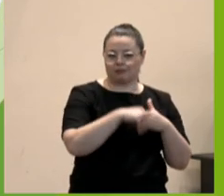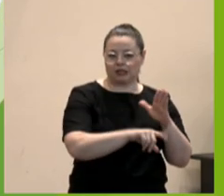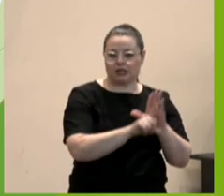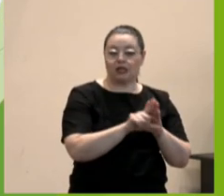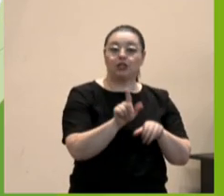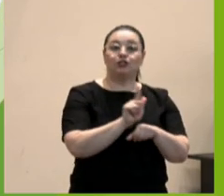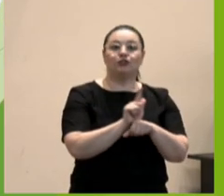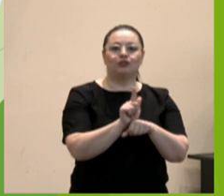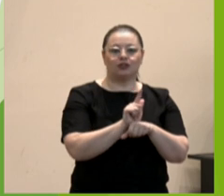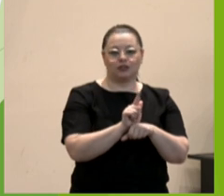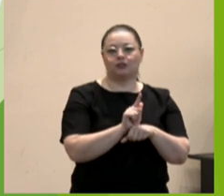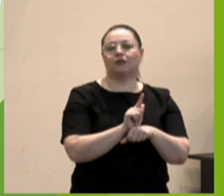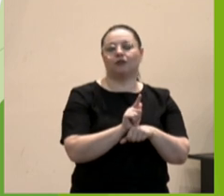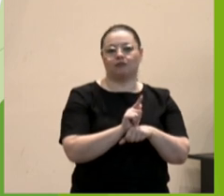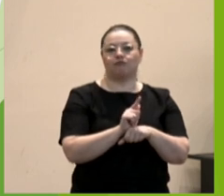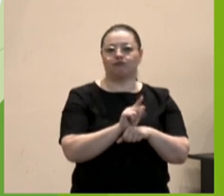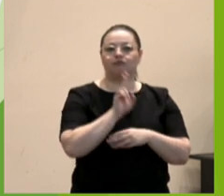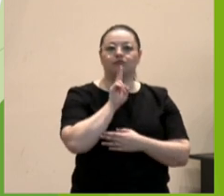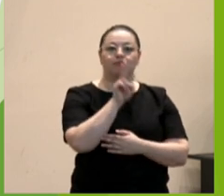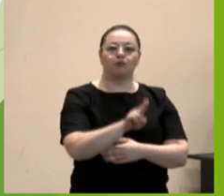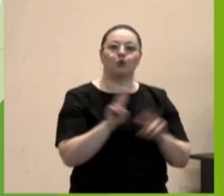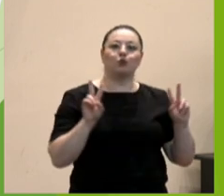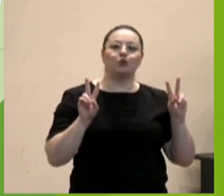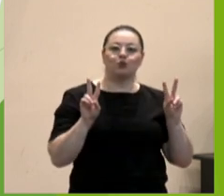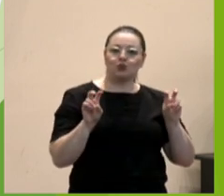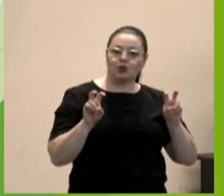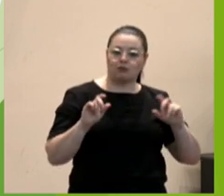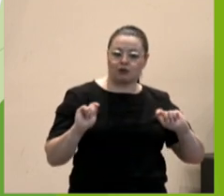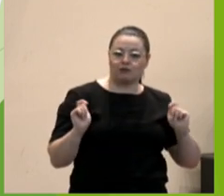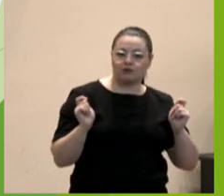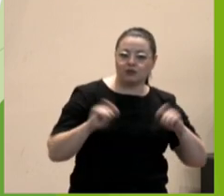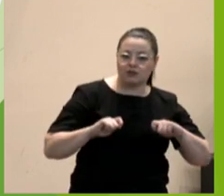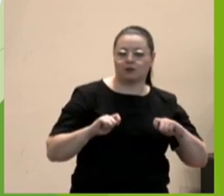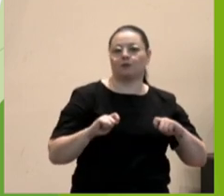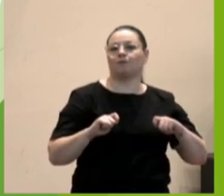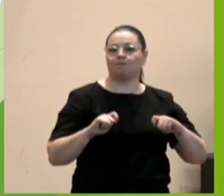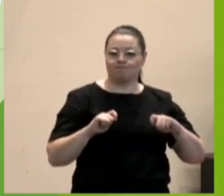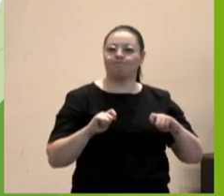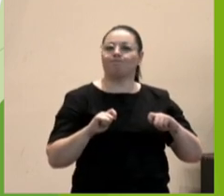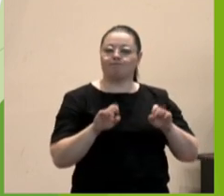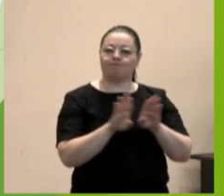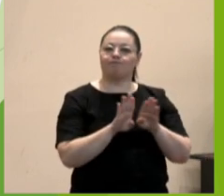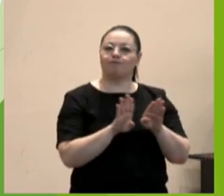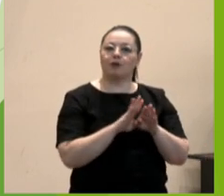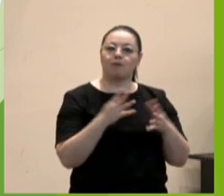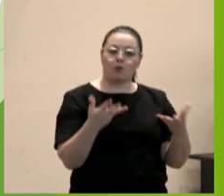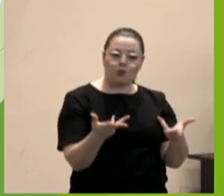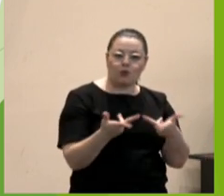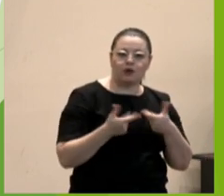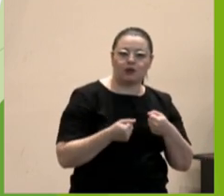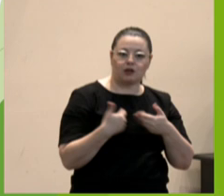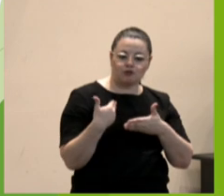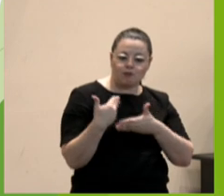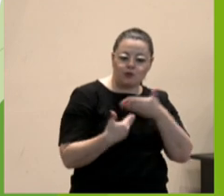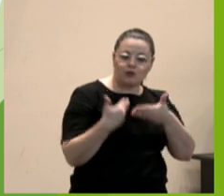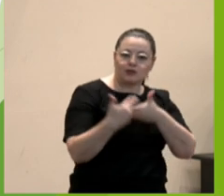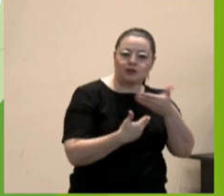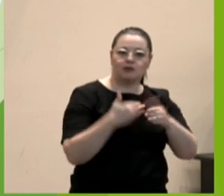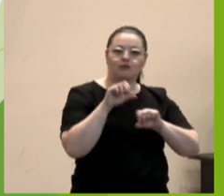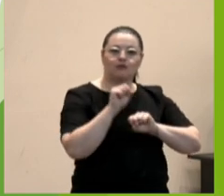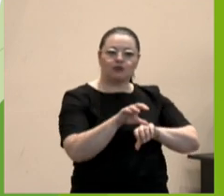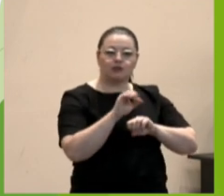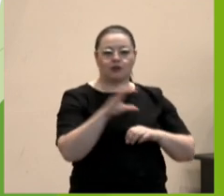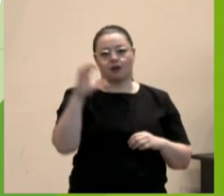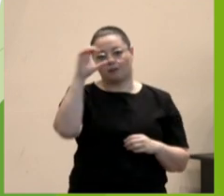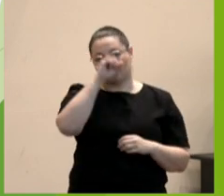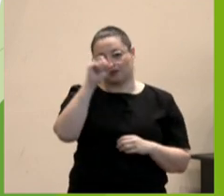gestão de resultados referente à eficiência, à efetividade e à qualidade do processo de ensino-aprendizagem